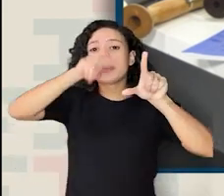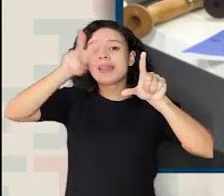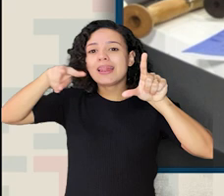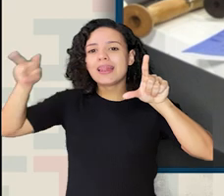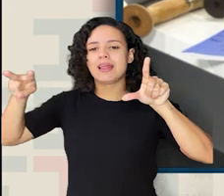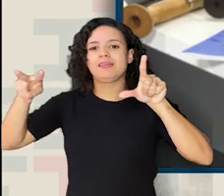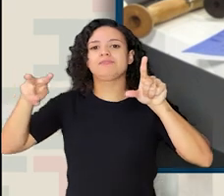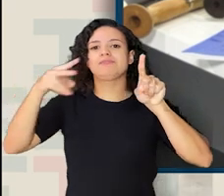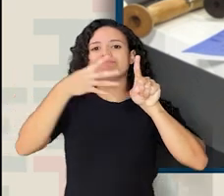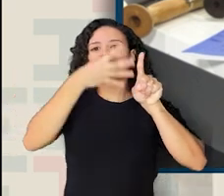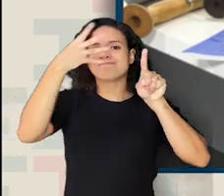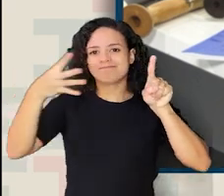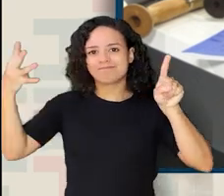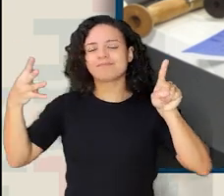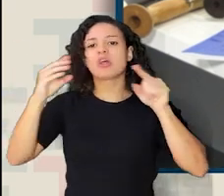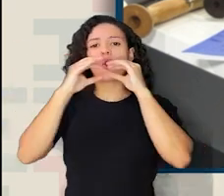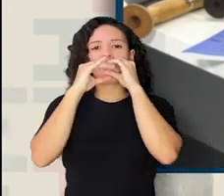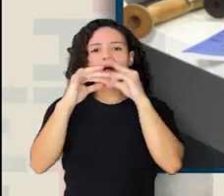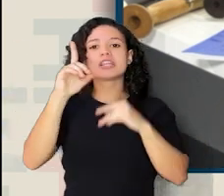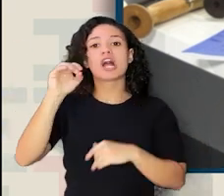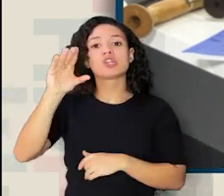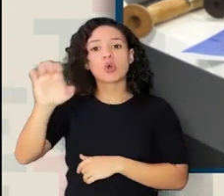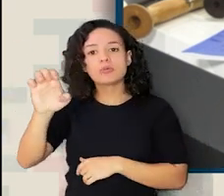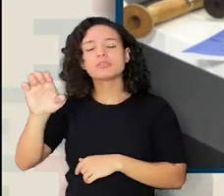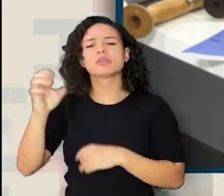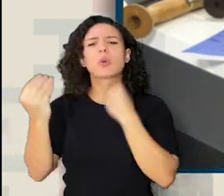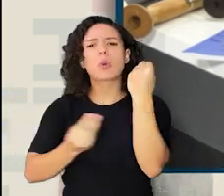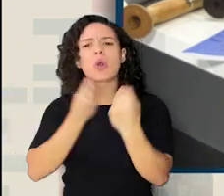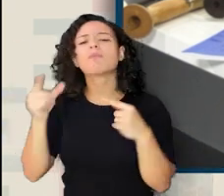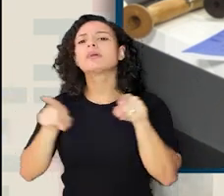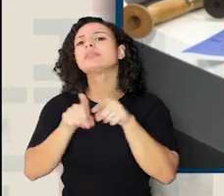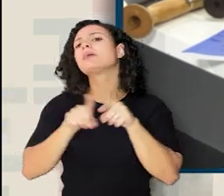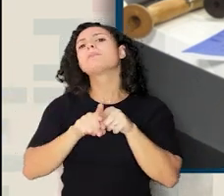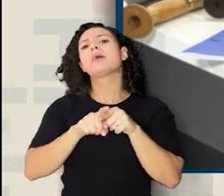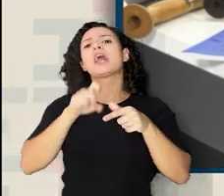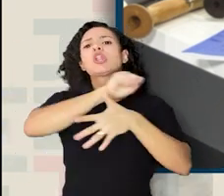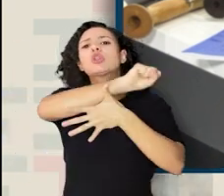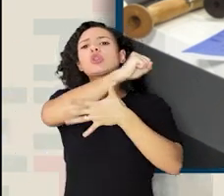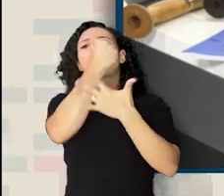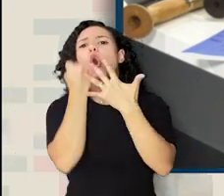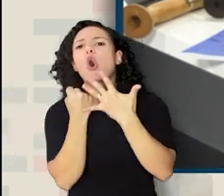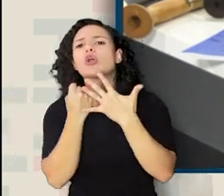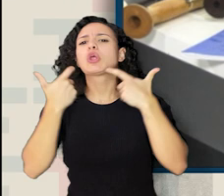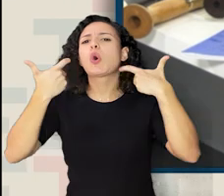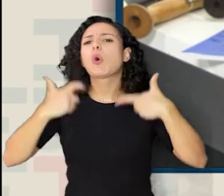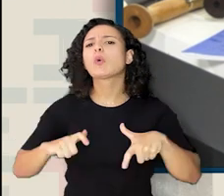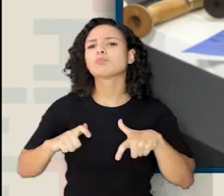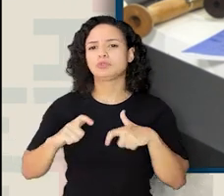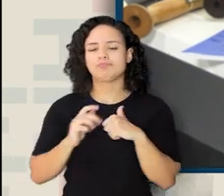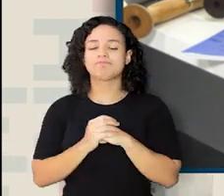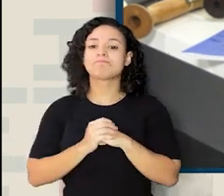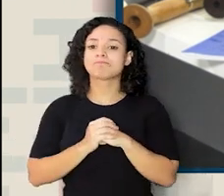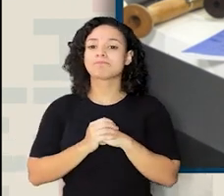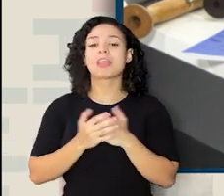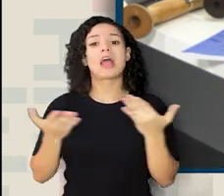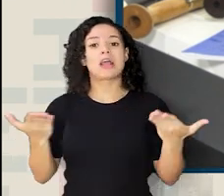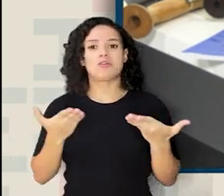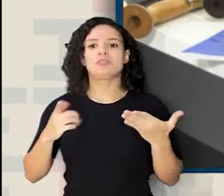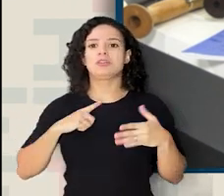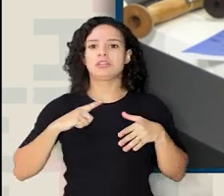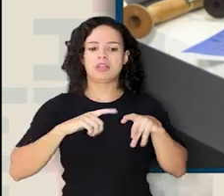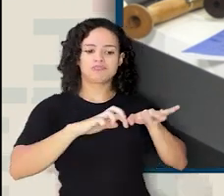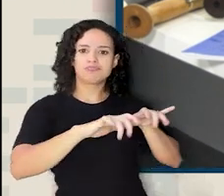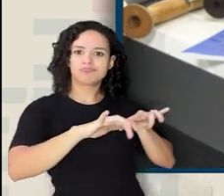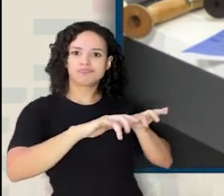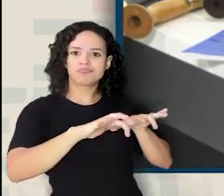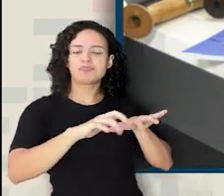Como se lê na flauta doce e onde estão essas notas, né, na flauta